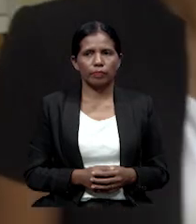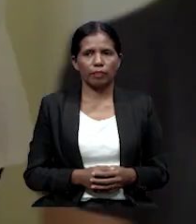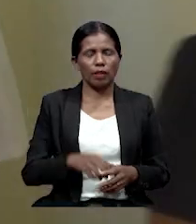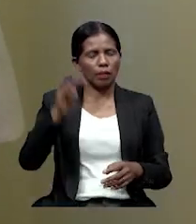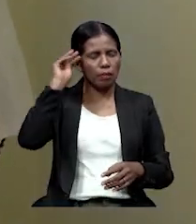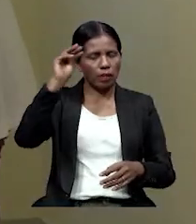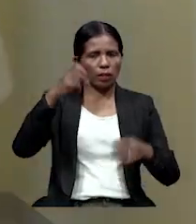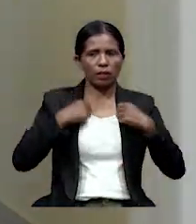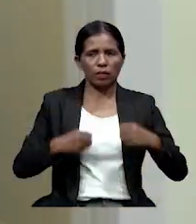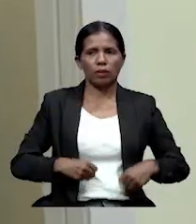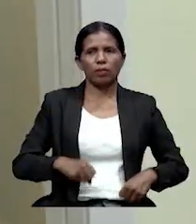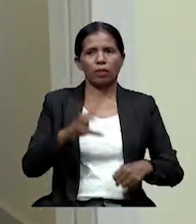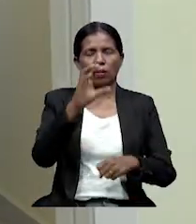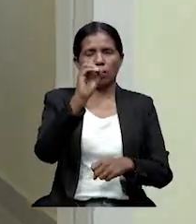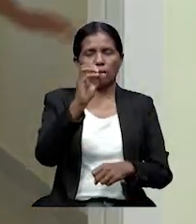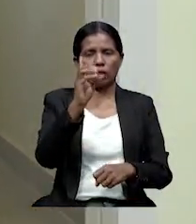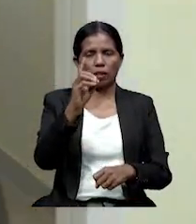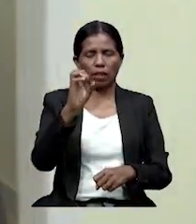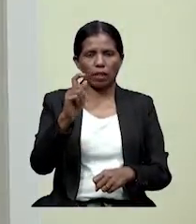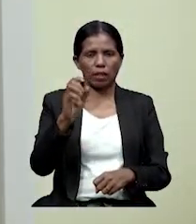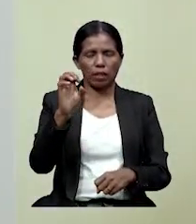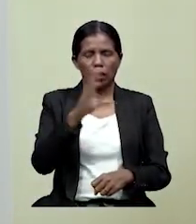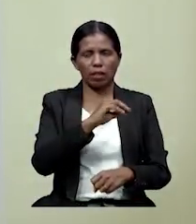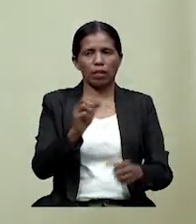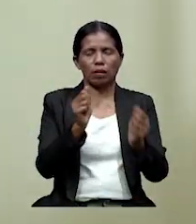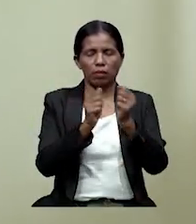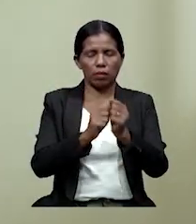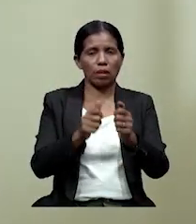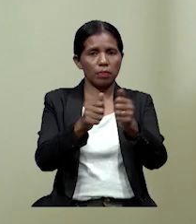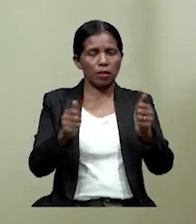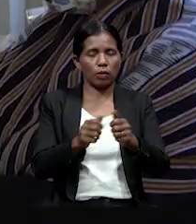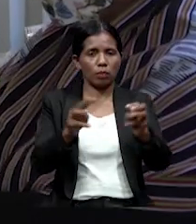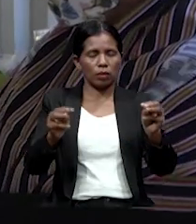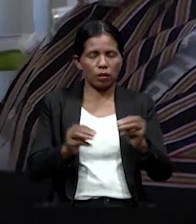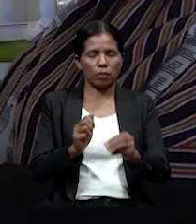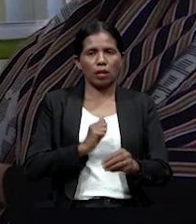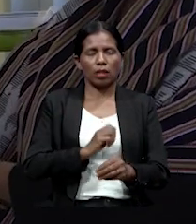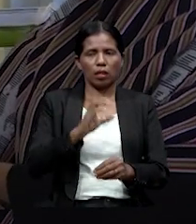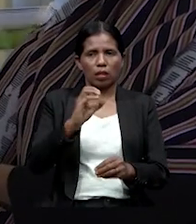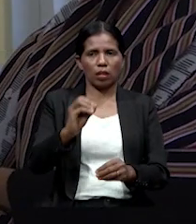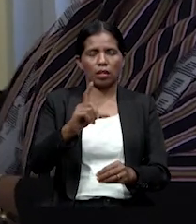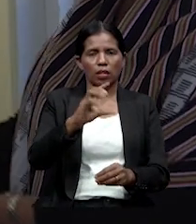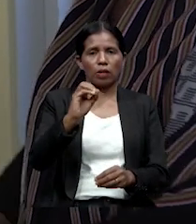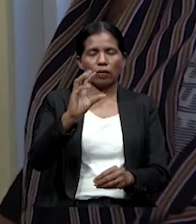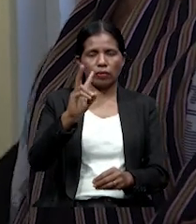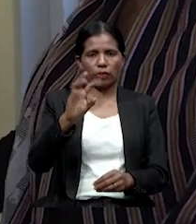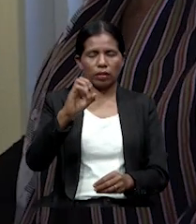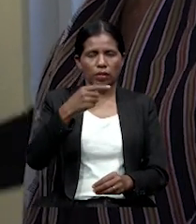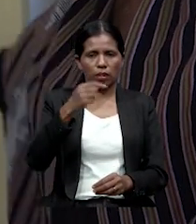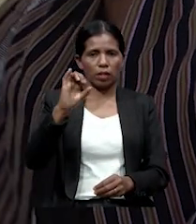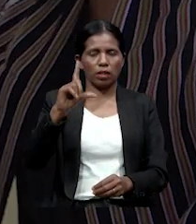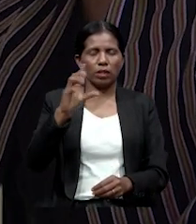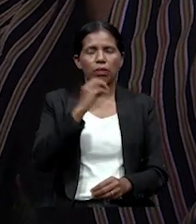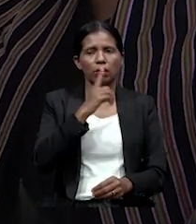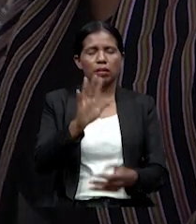Ministra Saúde Odete Maria Freitas Belo acompanha o administrador município Ainaro, Leo Vizildo Amaral Pereira, halao inauguração